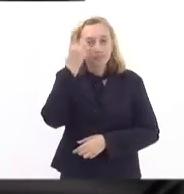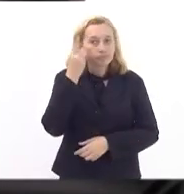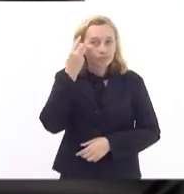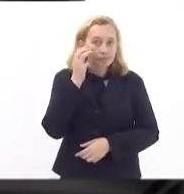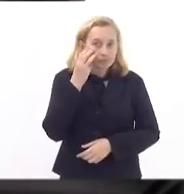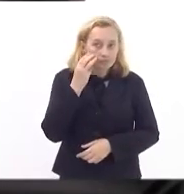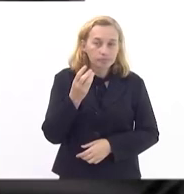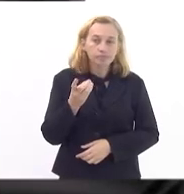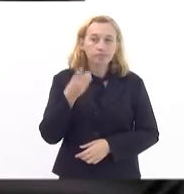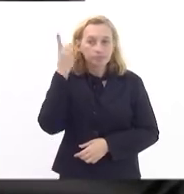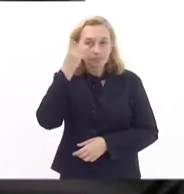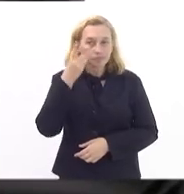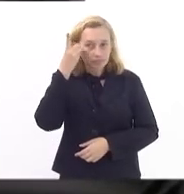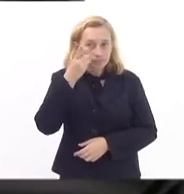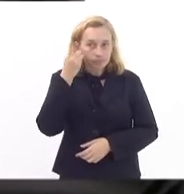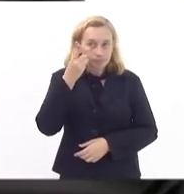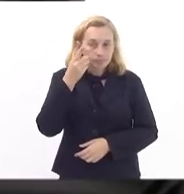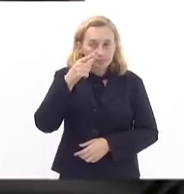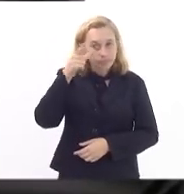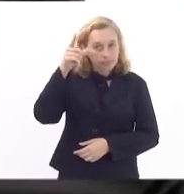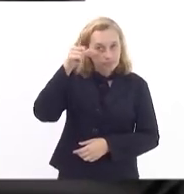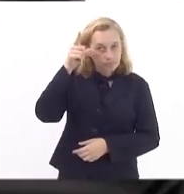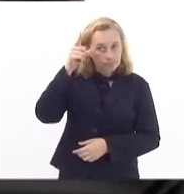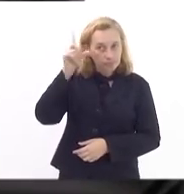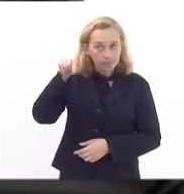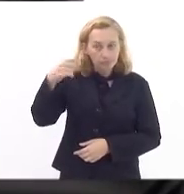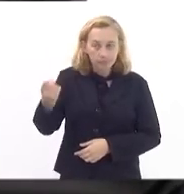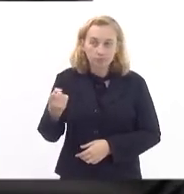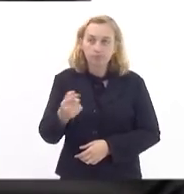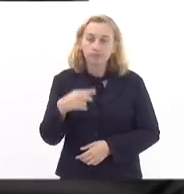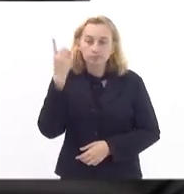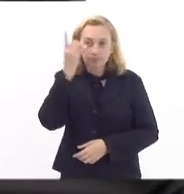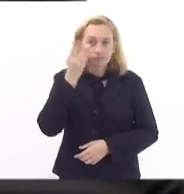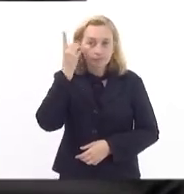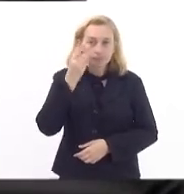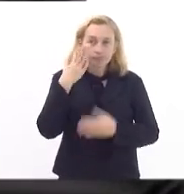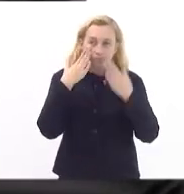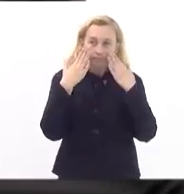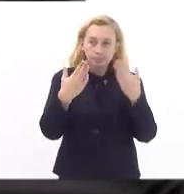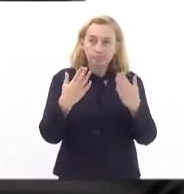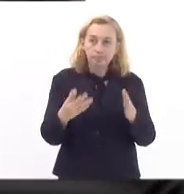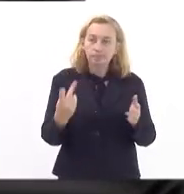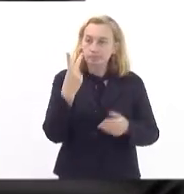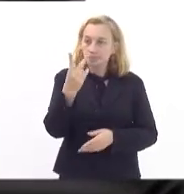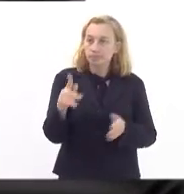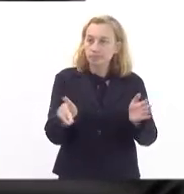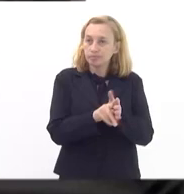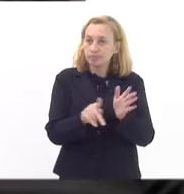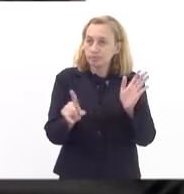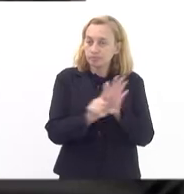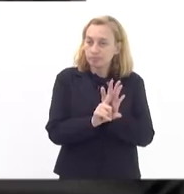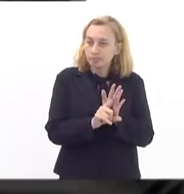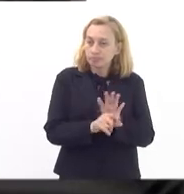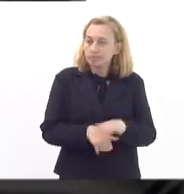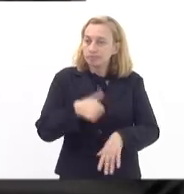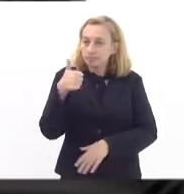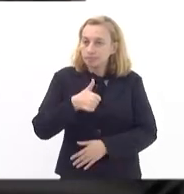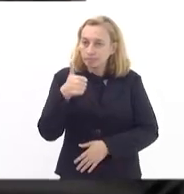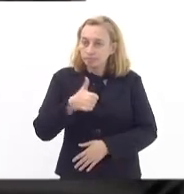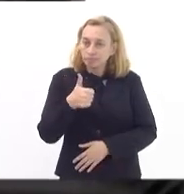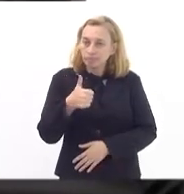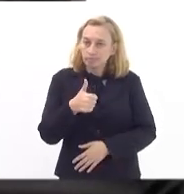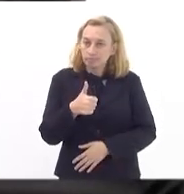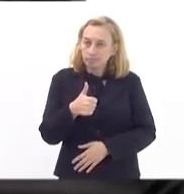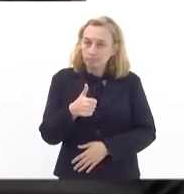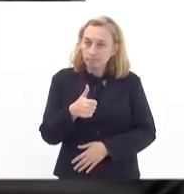waldeck deputada Lucinha e demais integrantes é do que a gente pudesse apresentar dois projetos de lei o primeiro da